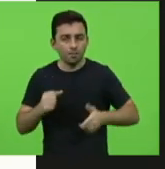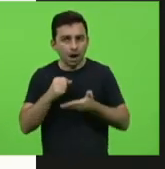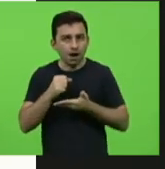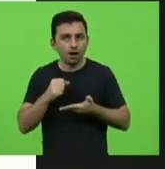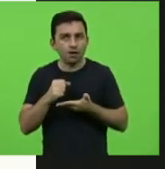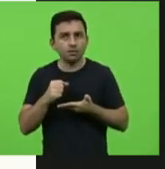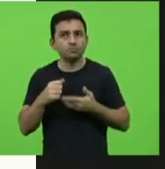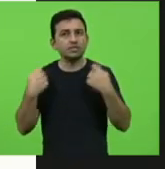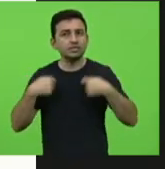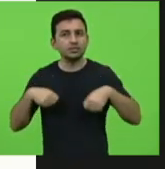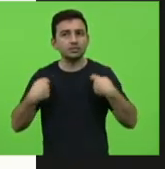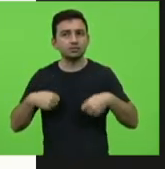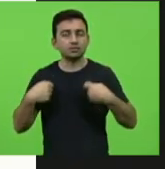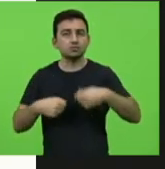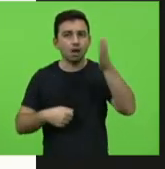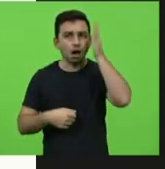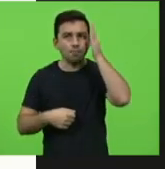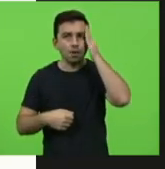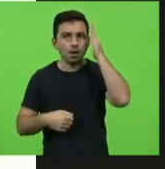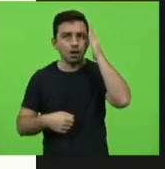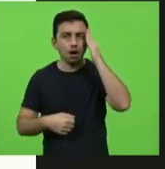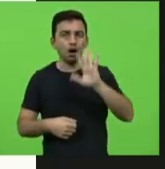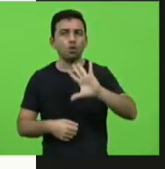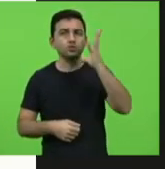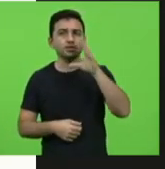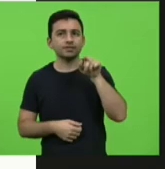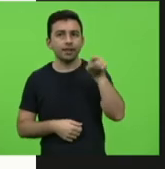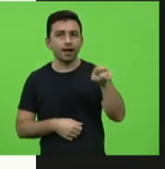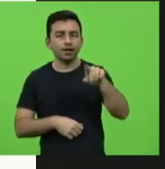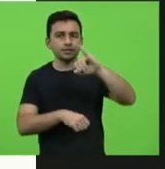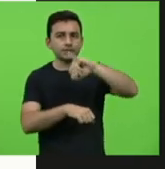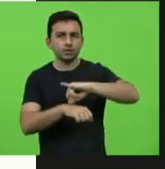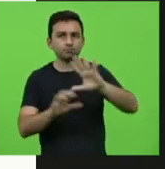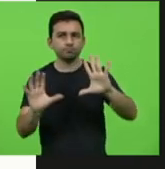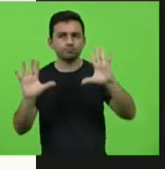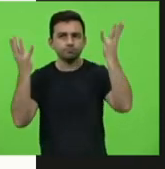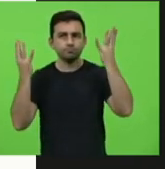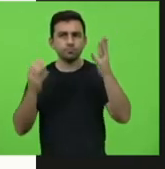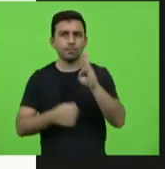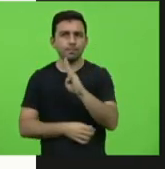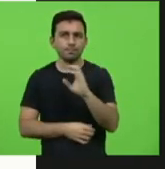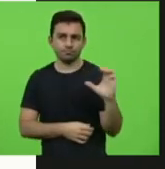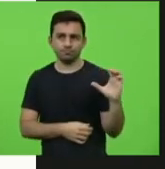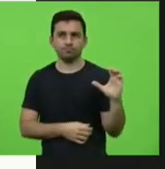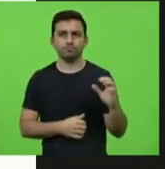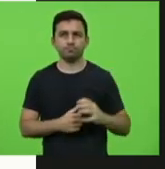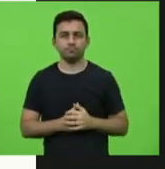conhecimento do que está acontecendo no Centro de Eventos Balneário Camboriú,